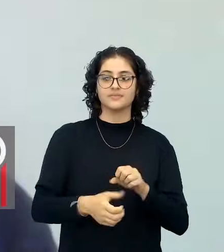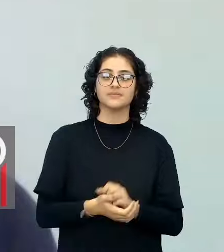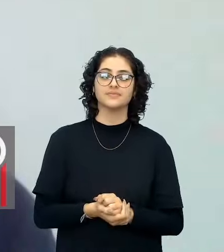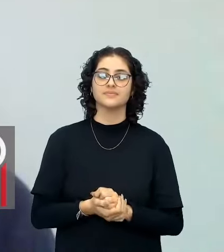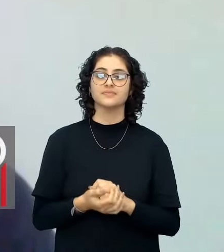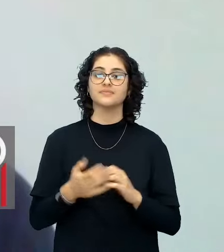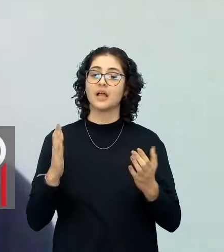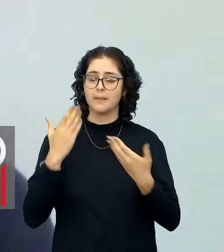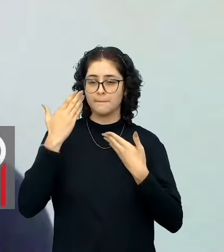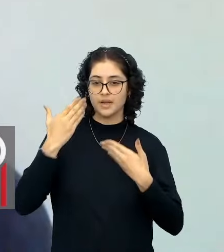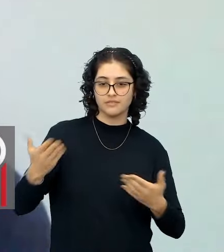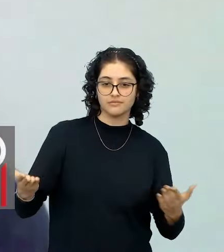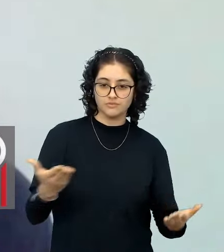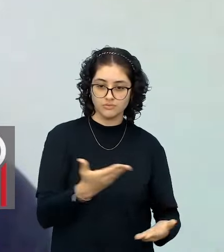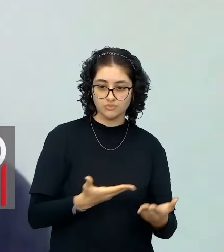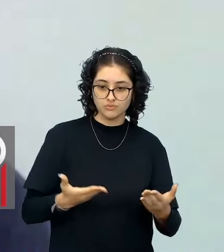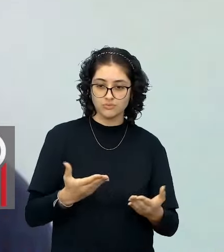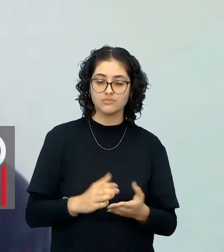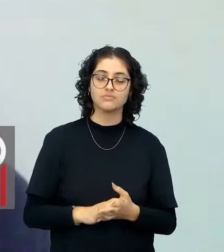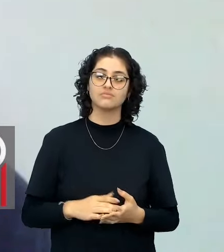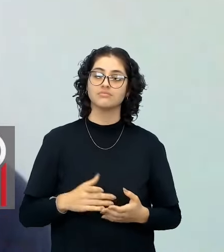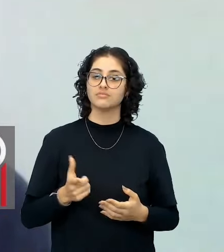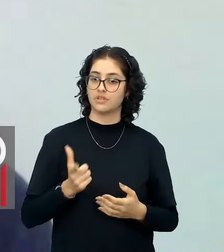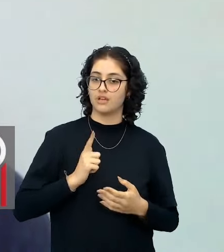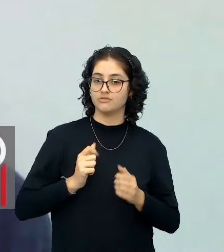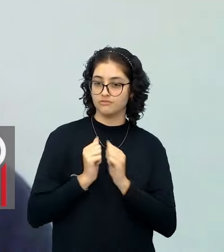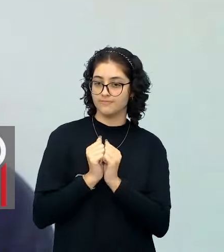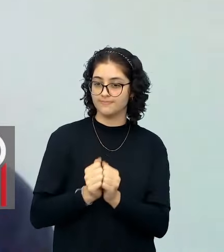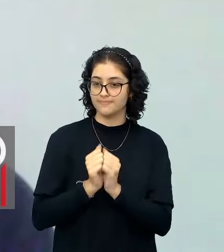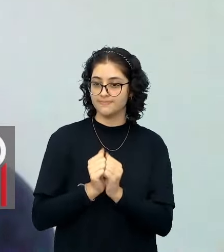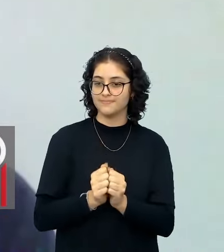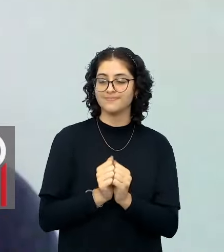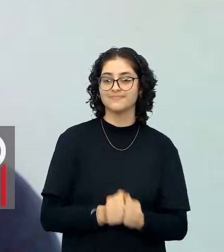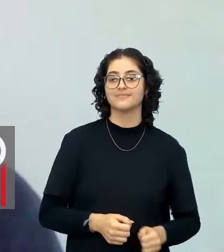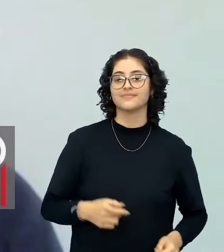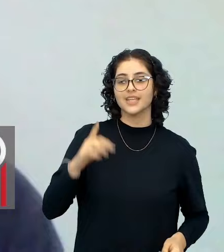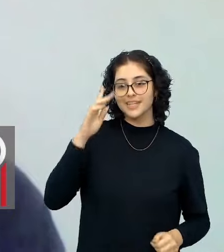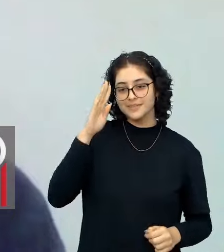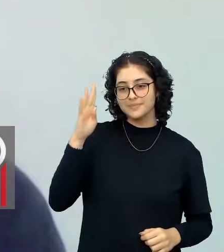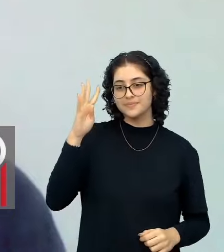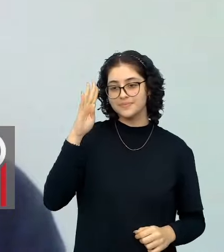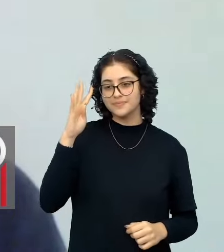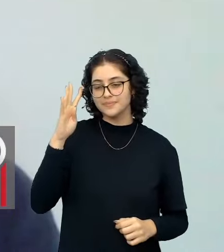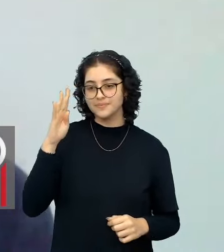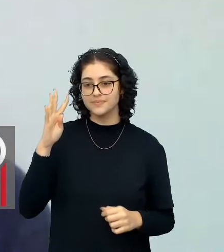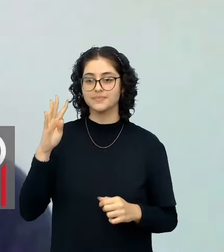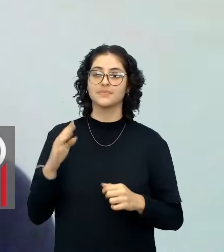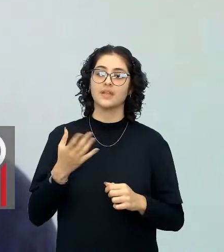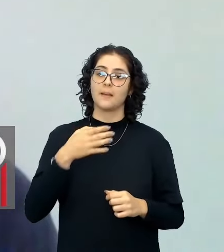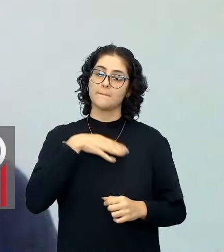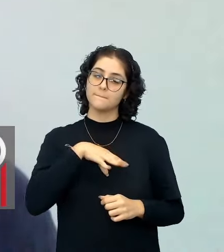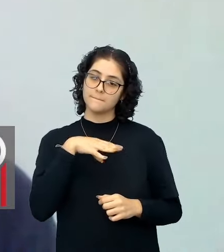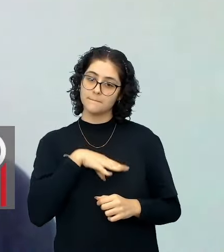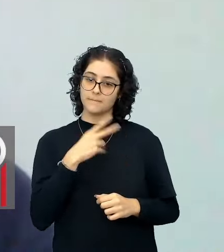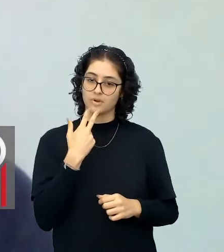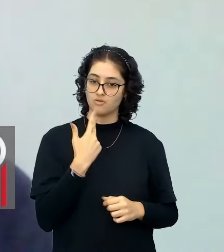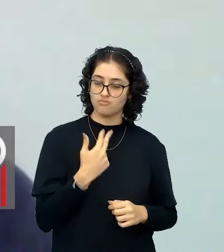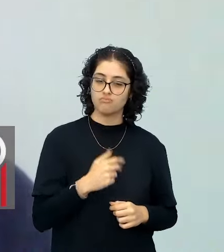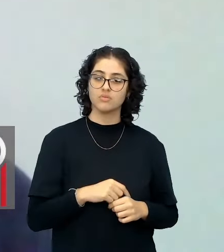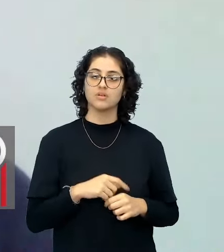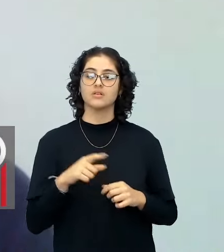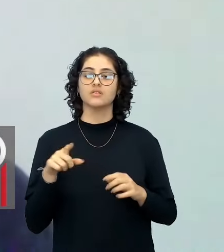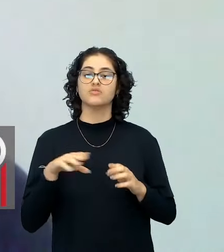agradeço a todos por estarmos aqui juntos para pensar língua portuguesa para nono ano